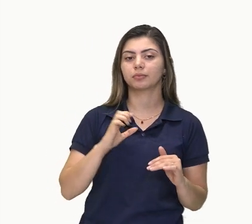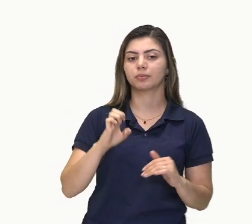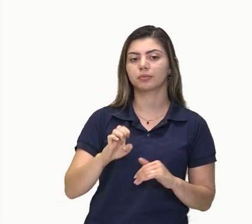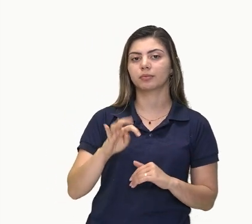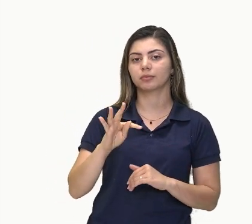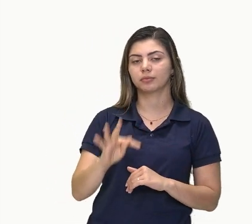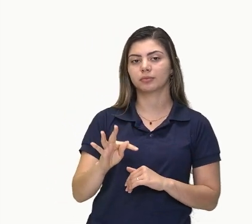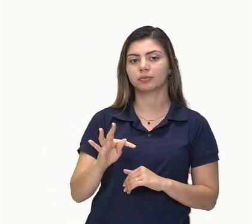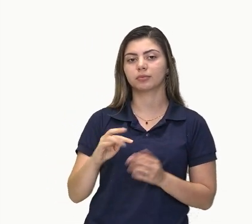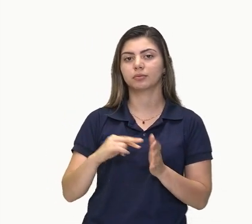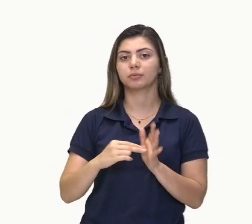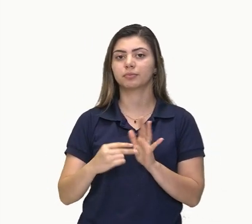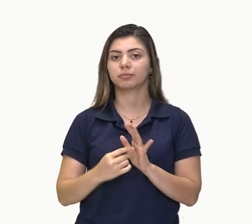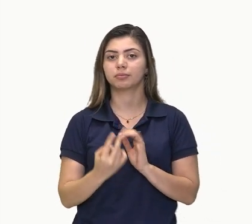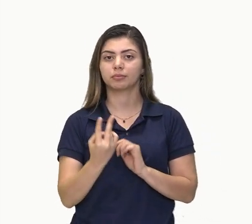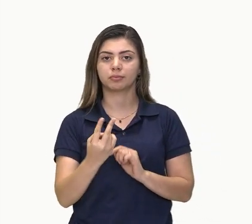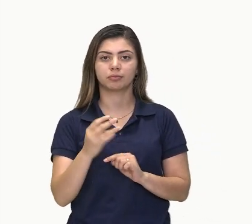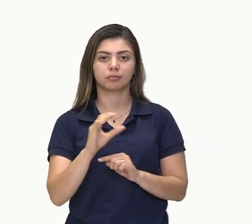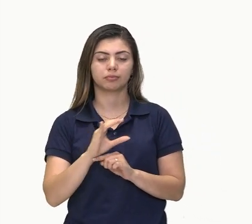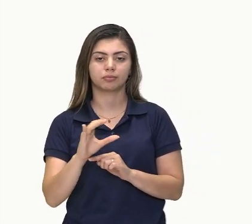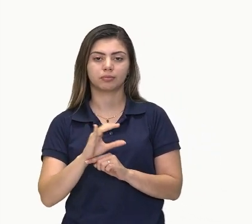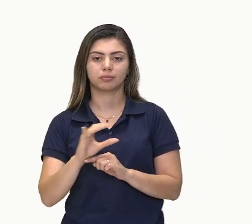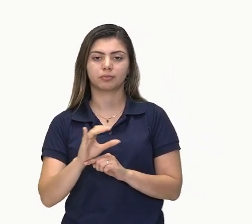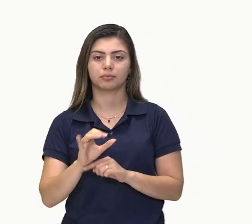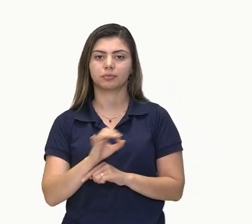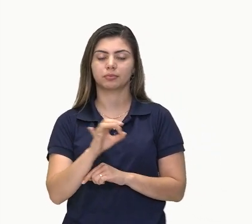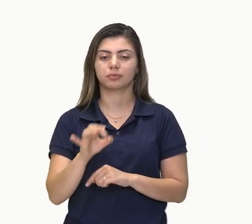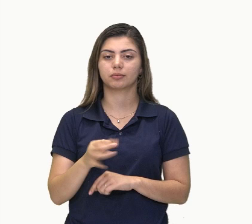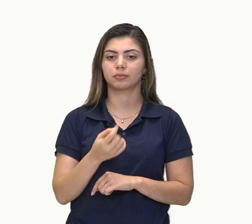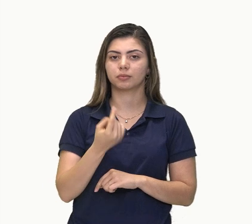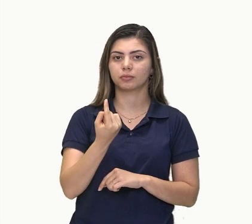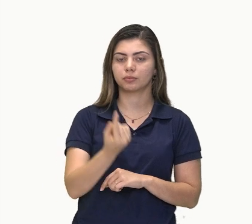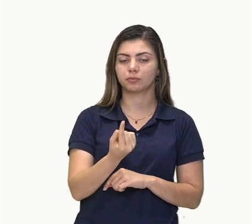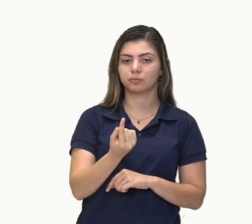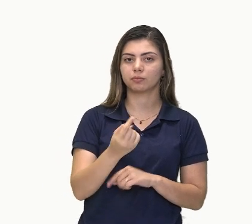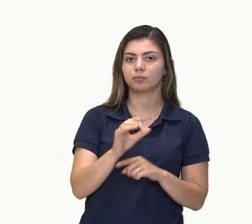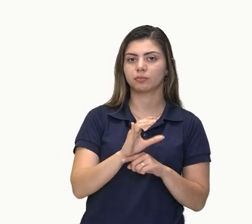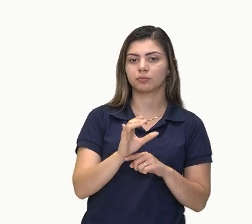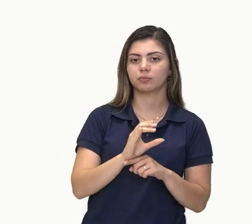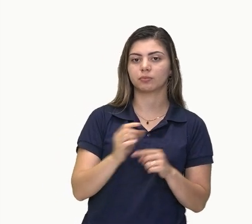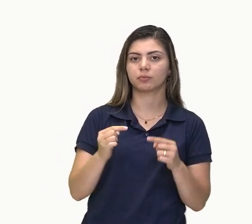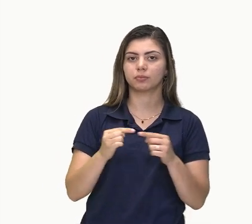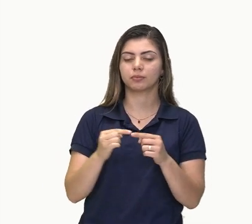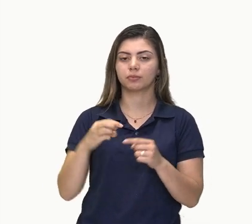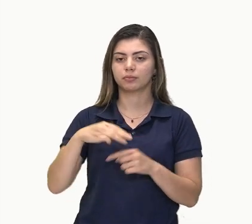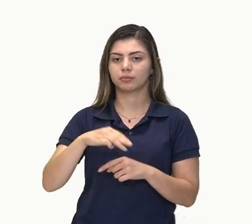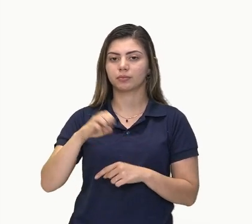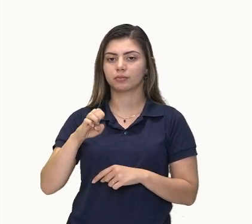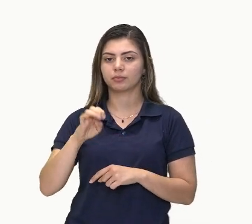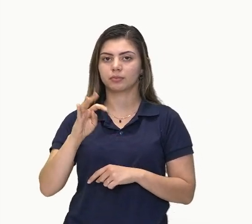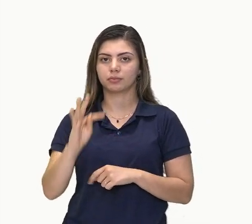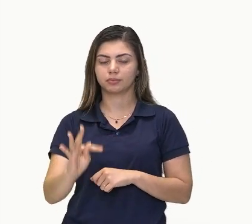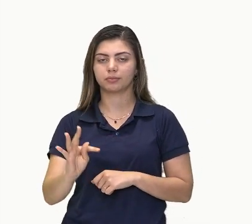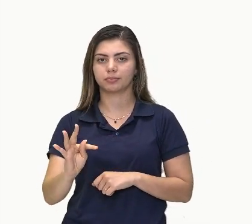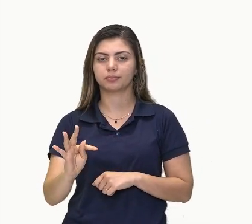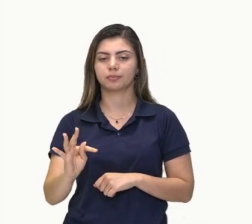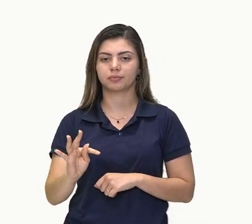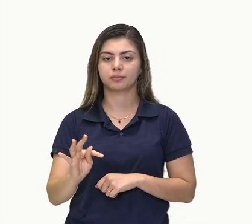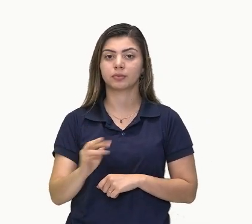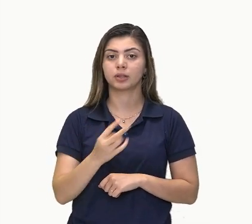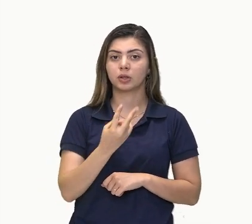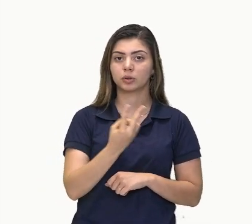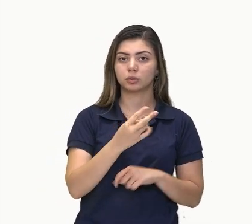2 carbonos, né? Um carbono é met, um carbono.